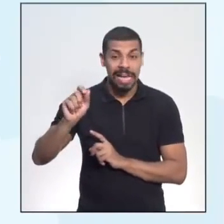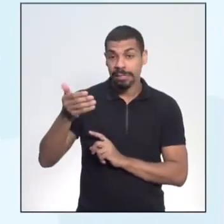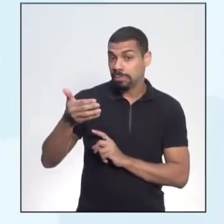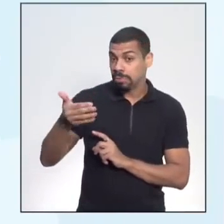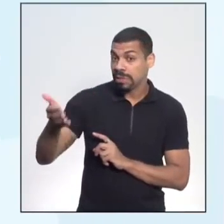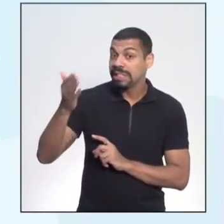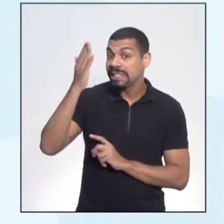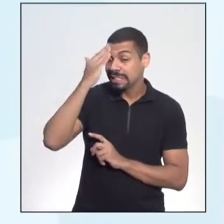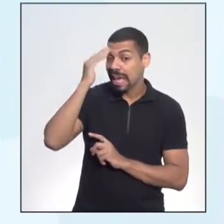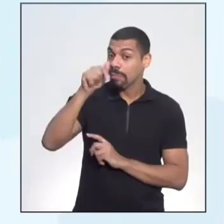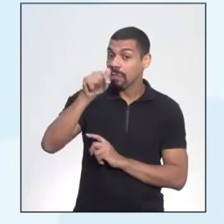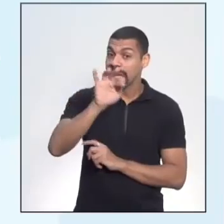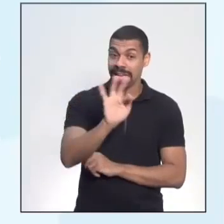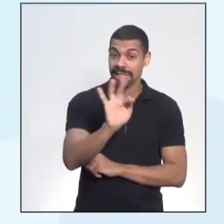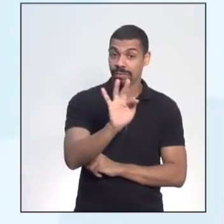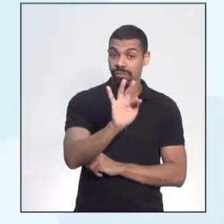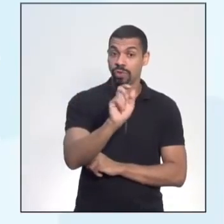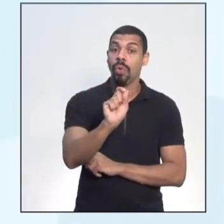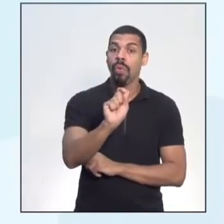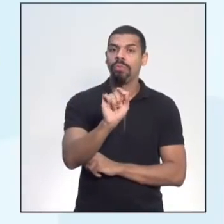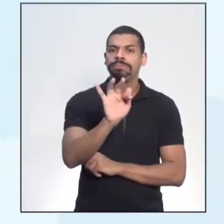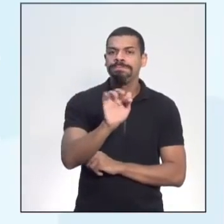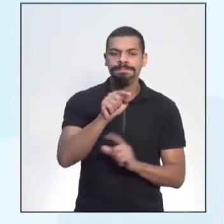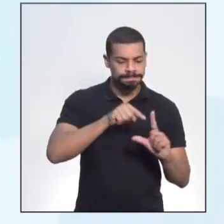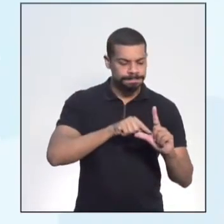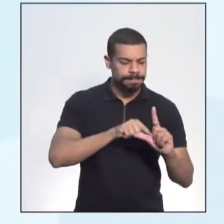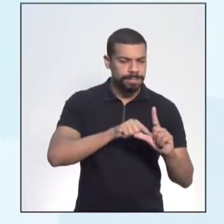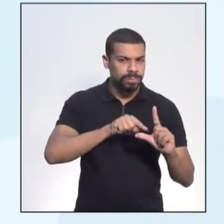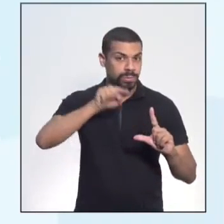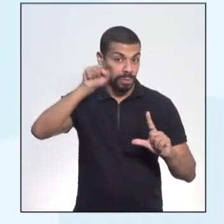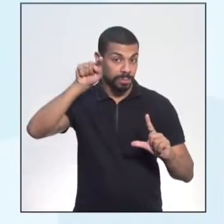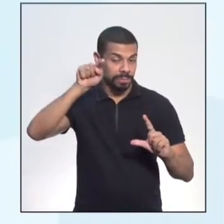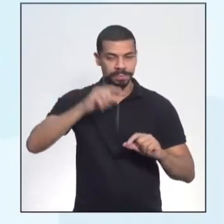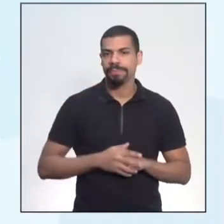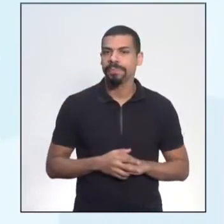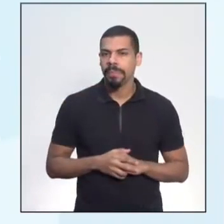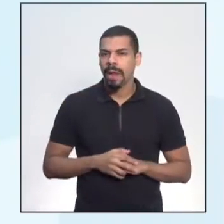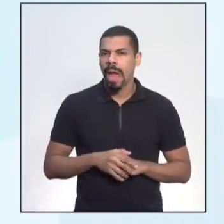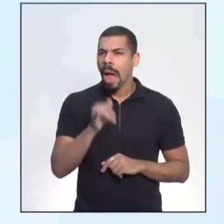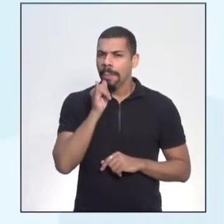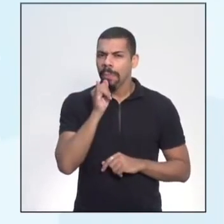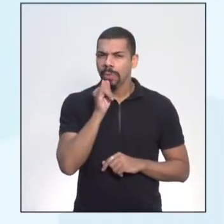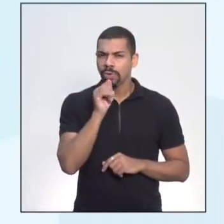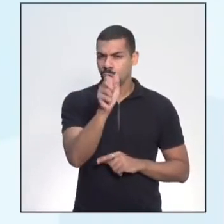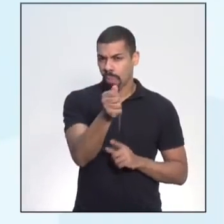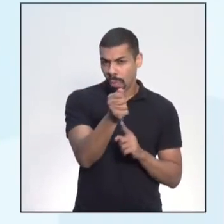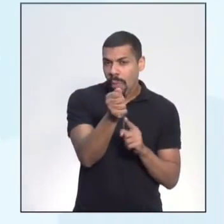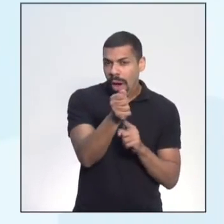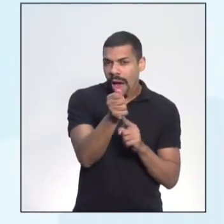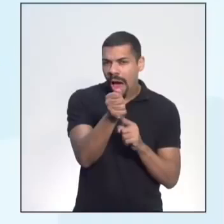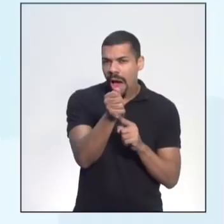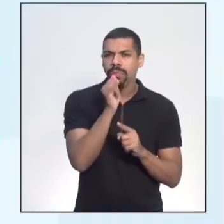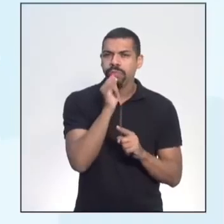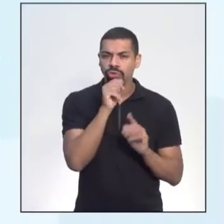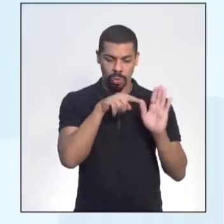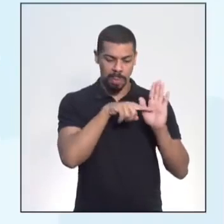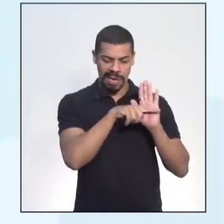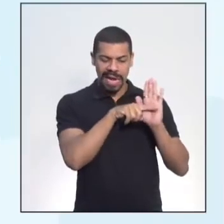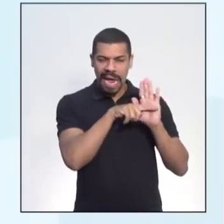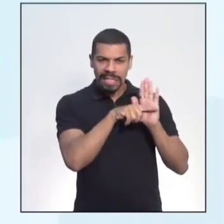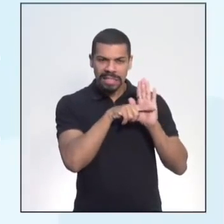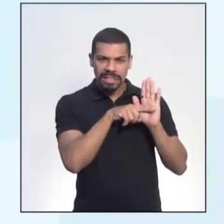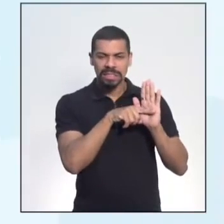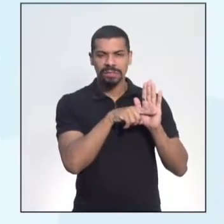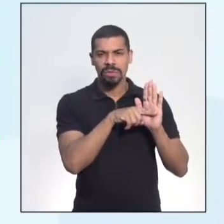gente sabe que essa função é uma função crescente. Agora, se esse número A for um número